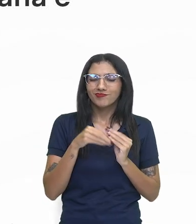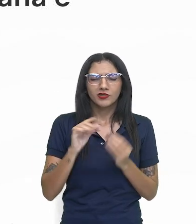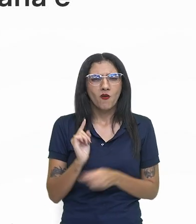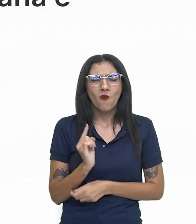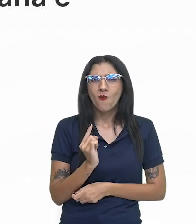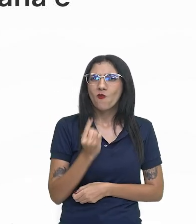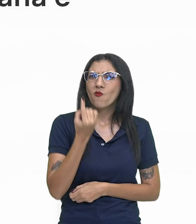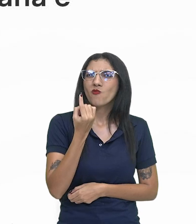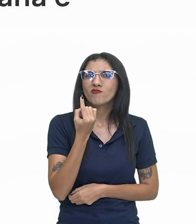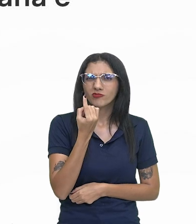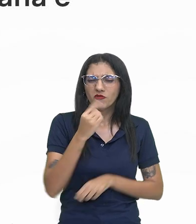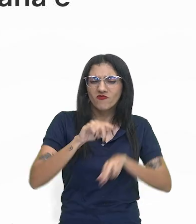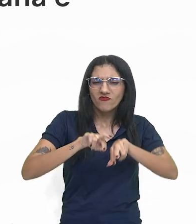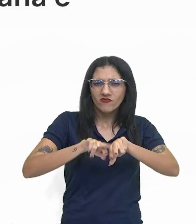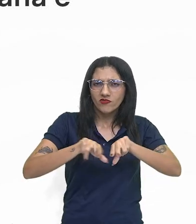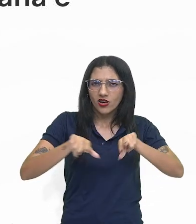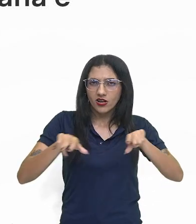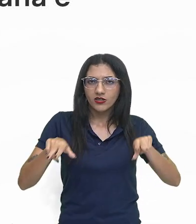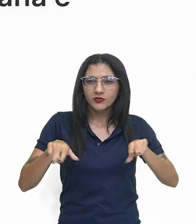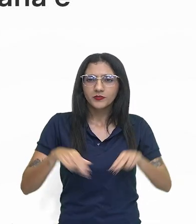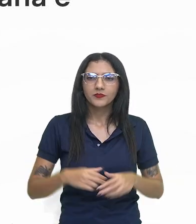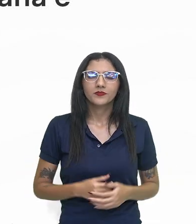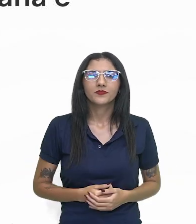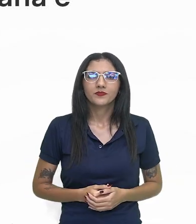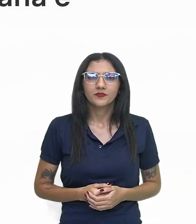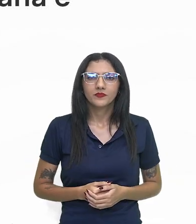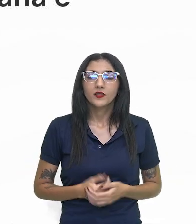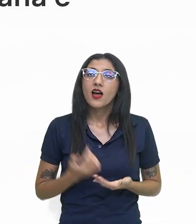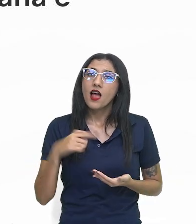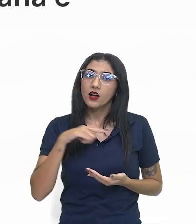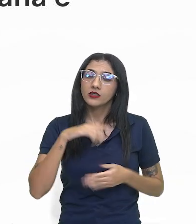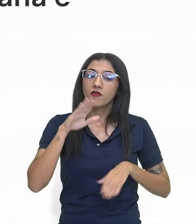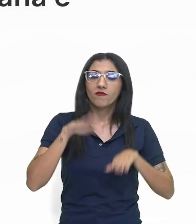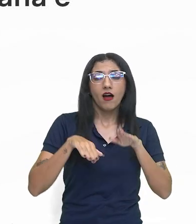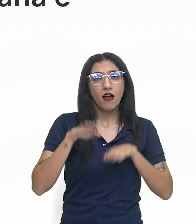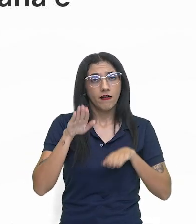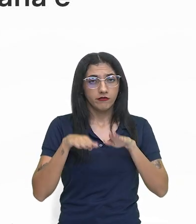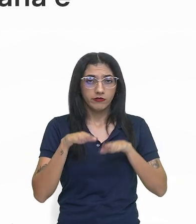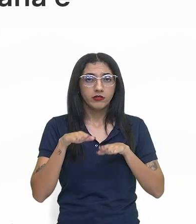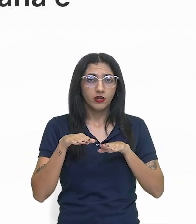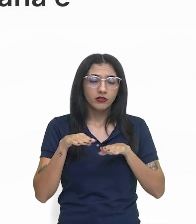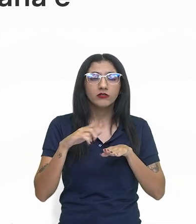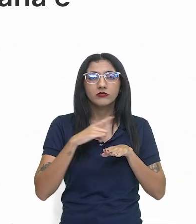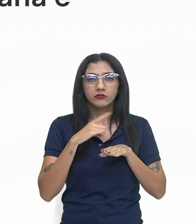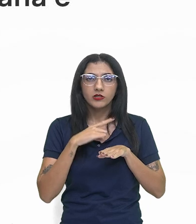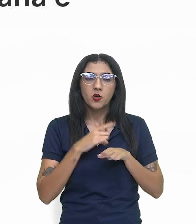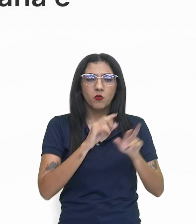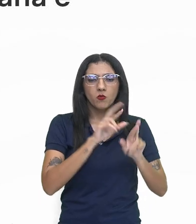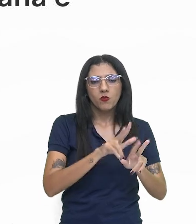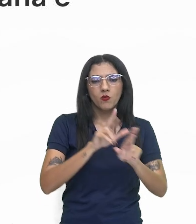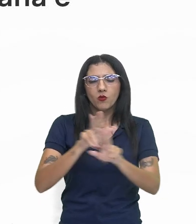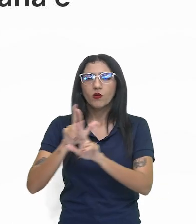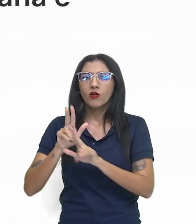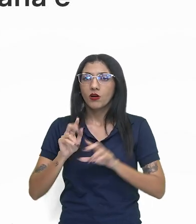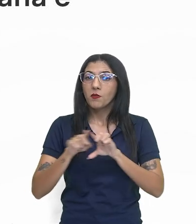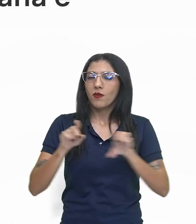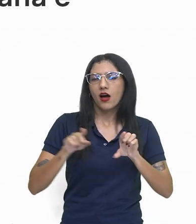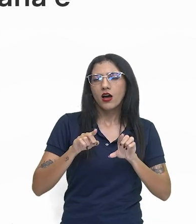única e diversa. A brincadeira ela varia de uma região para outra, mas a essência da história é sempre a